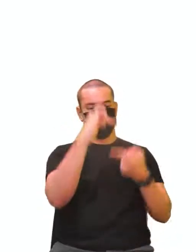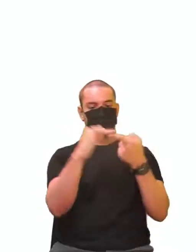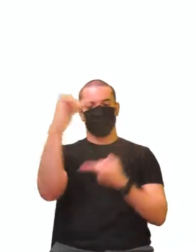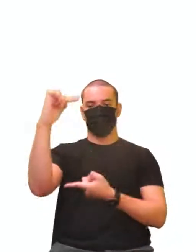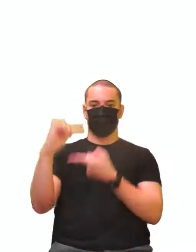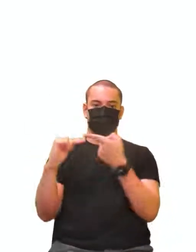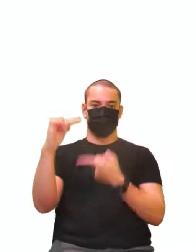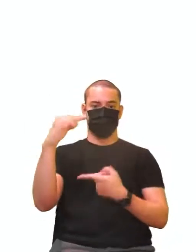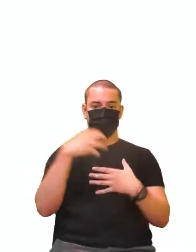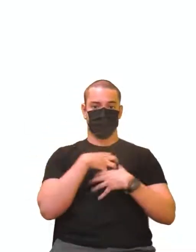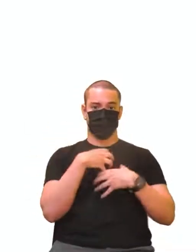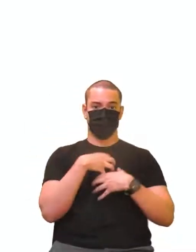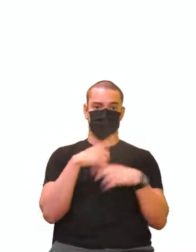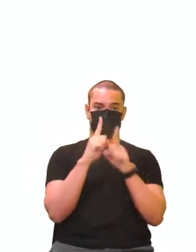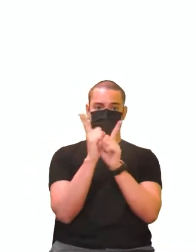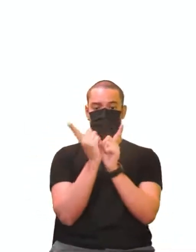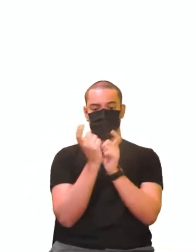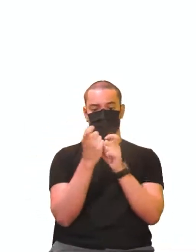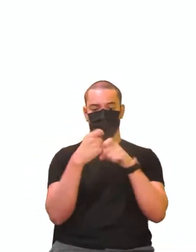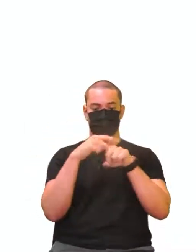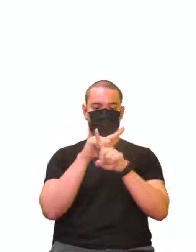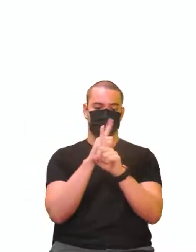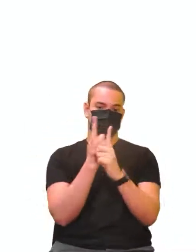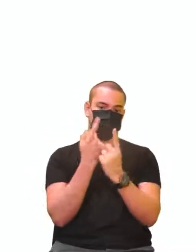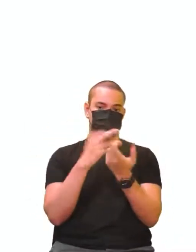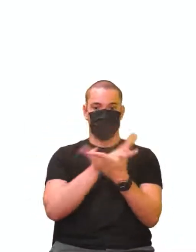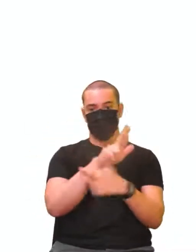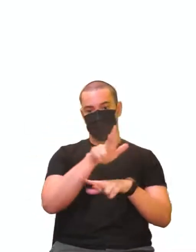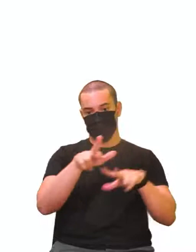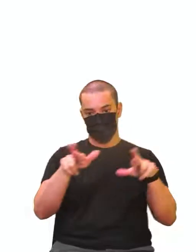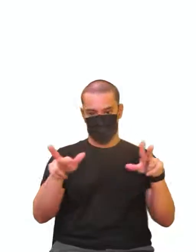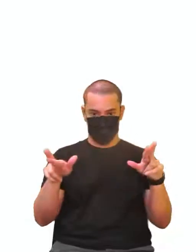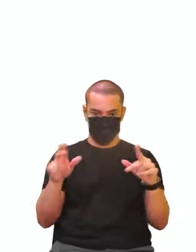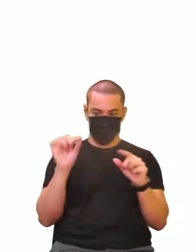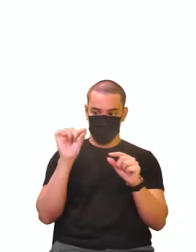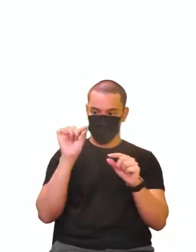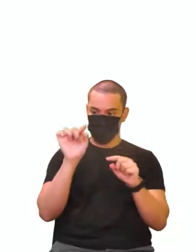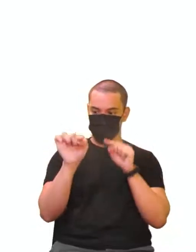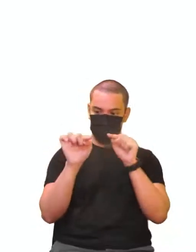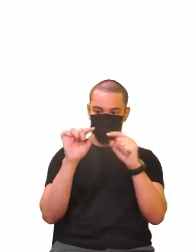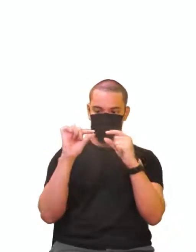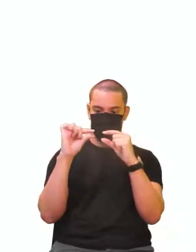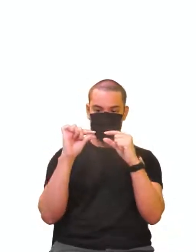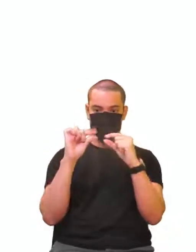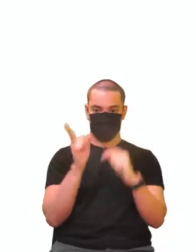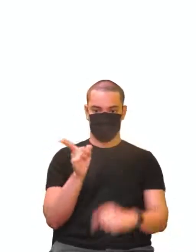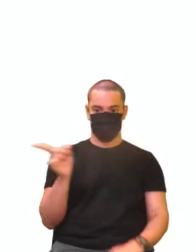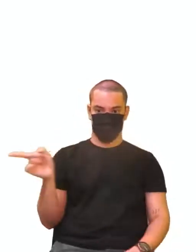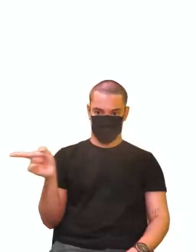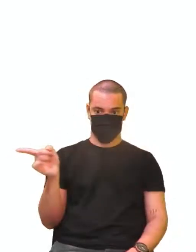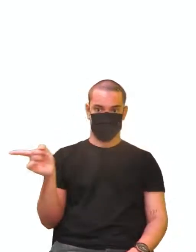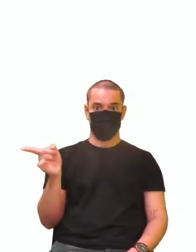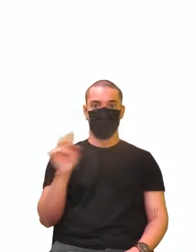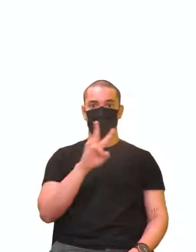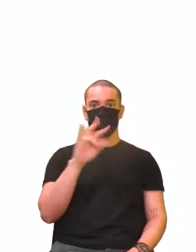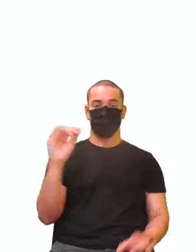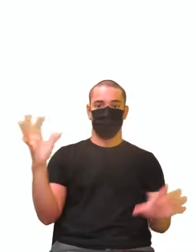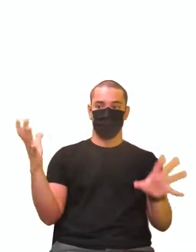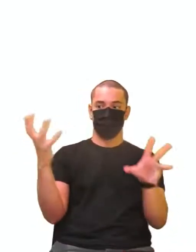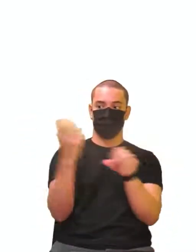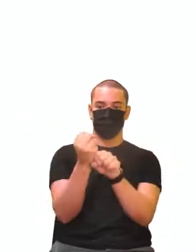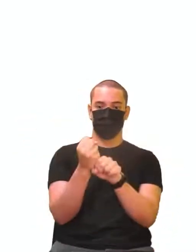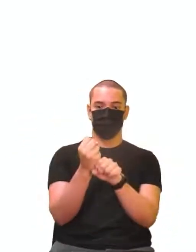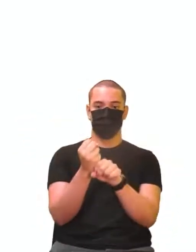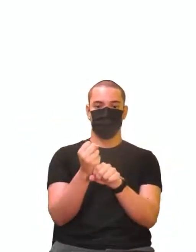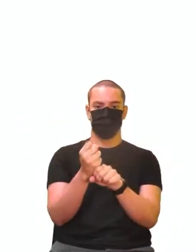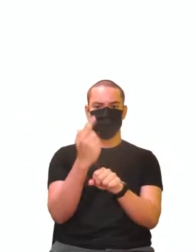diferentes, formatos diferentes, né? Parece até uns pingos, né? Mas você vai formando ele, você vai juntando, vendo o que